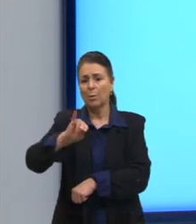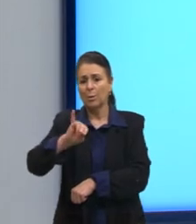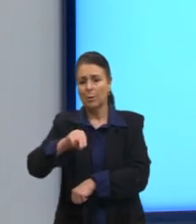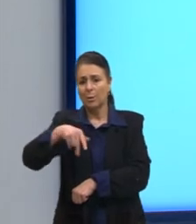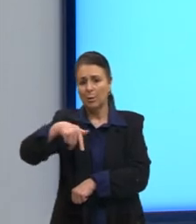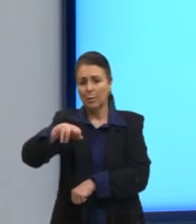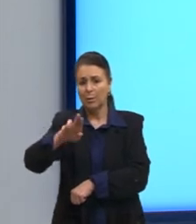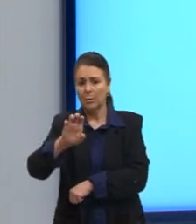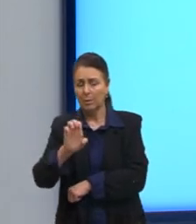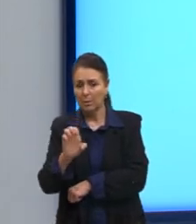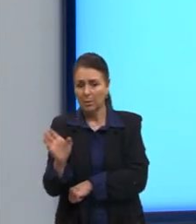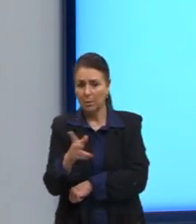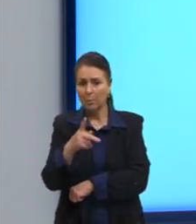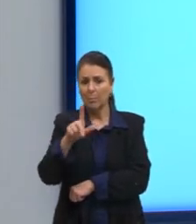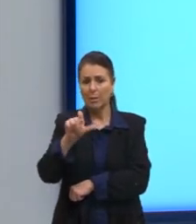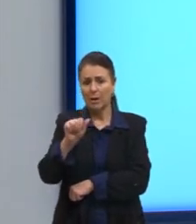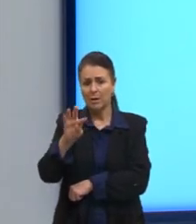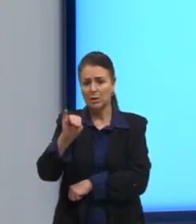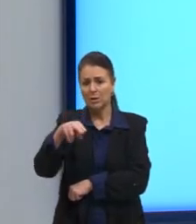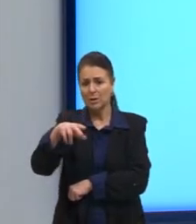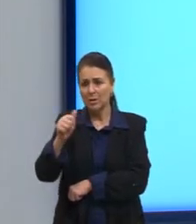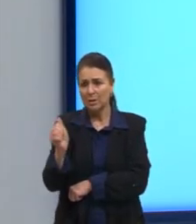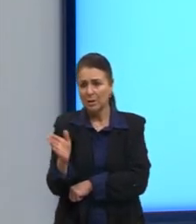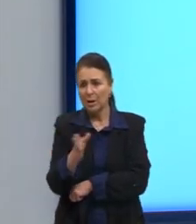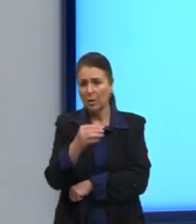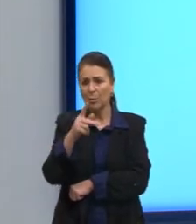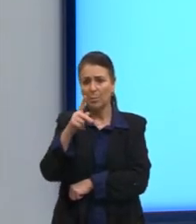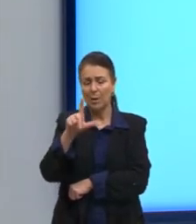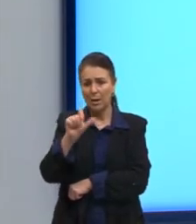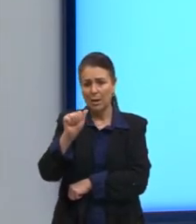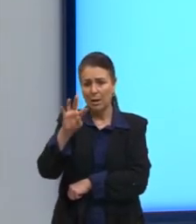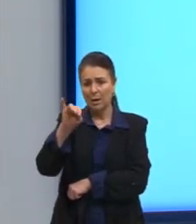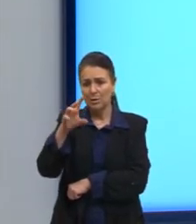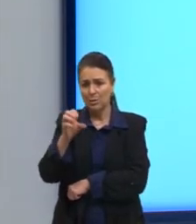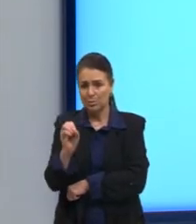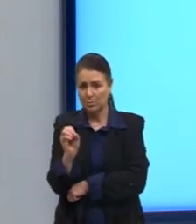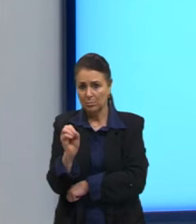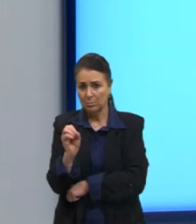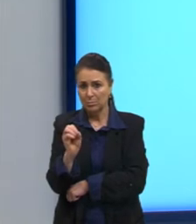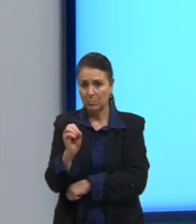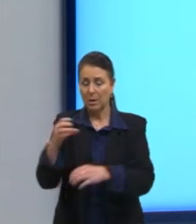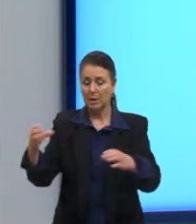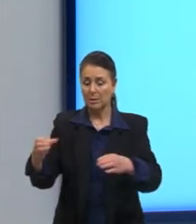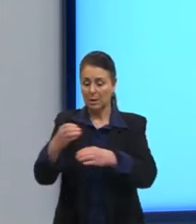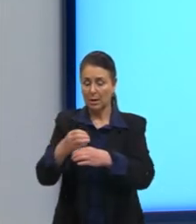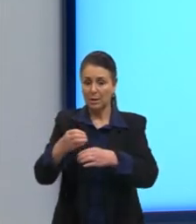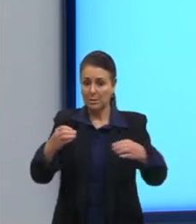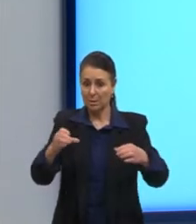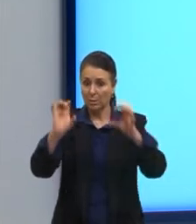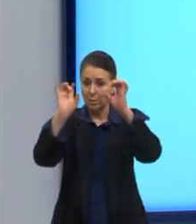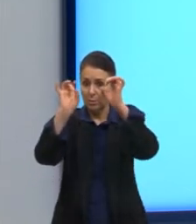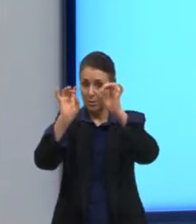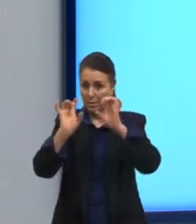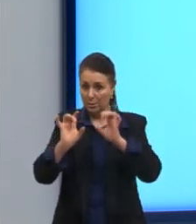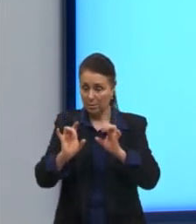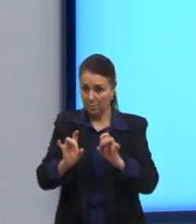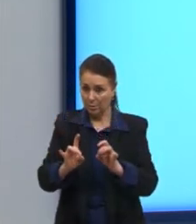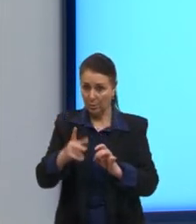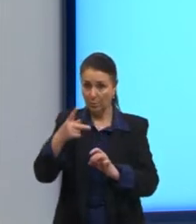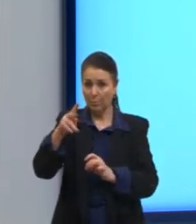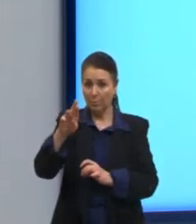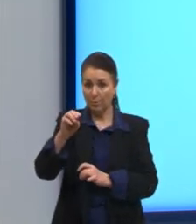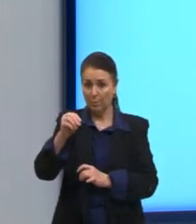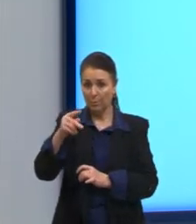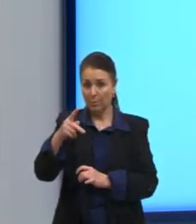Paládio tá então tem que ter essa sinalização essa reação específica é entre um propeno